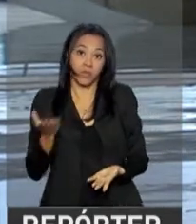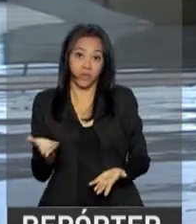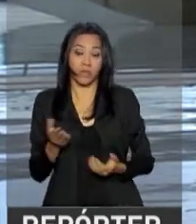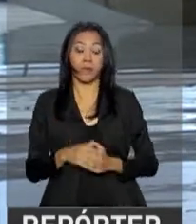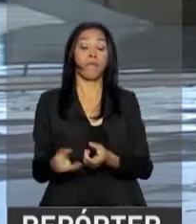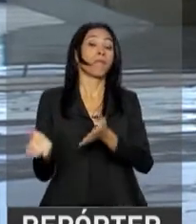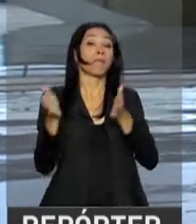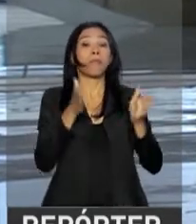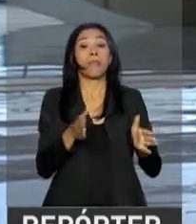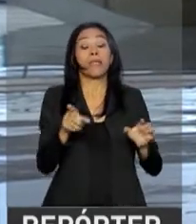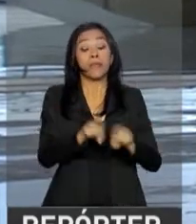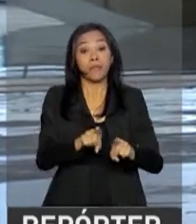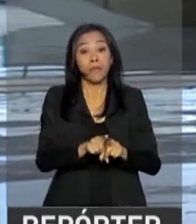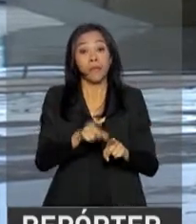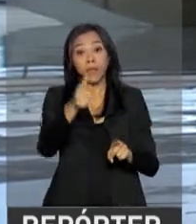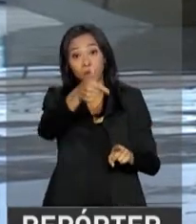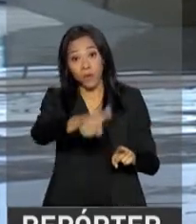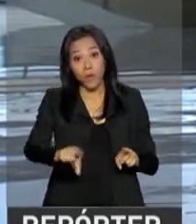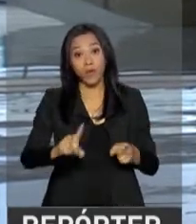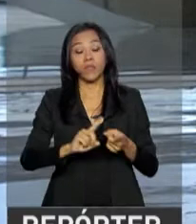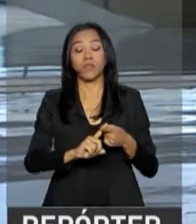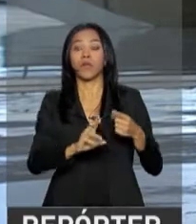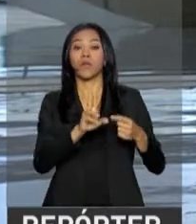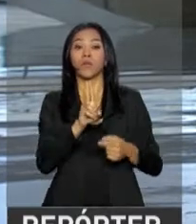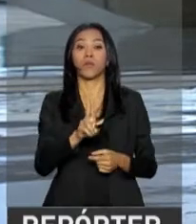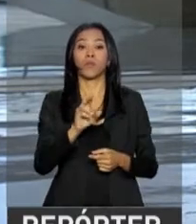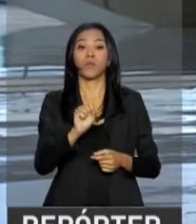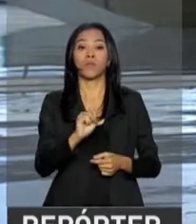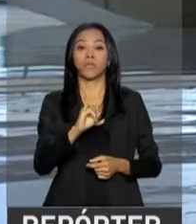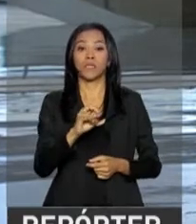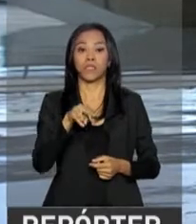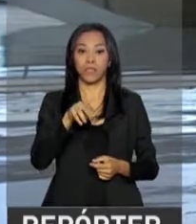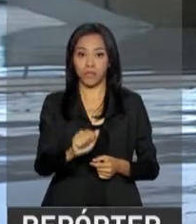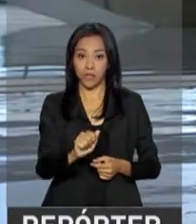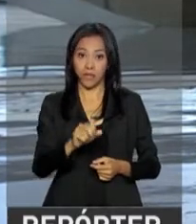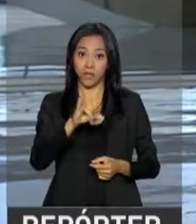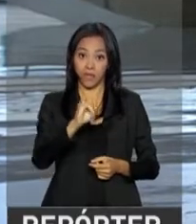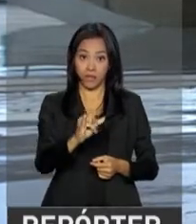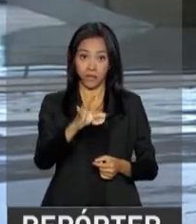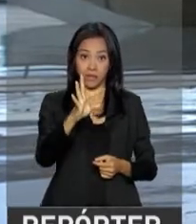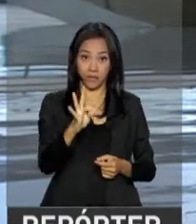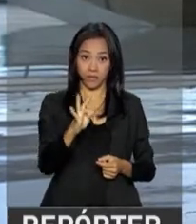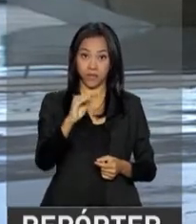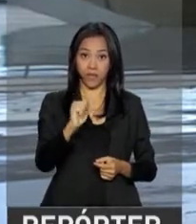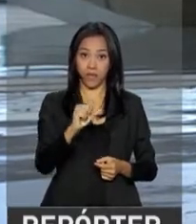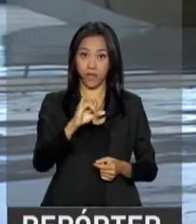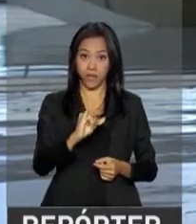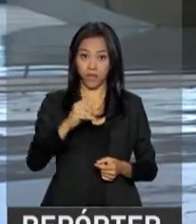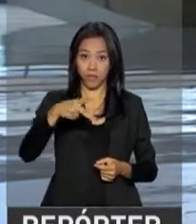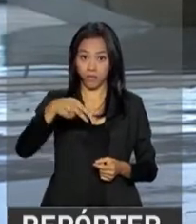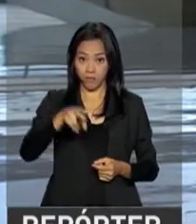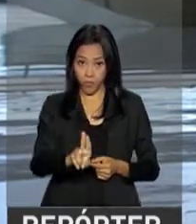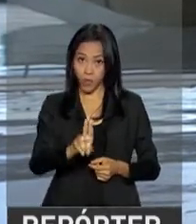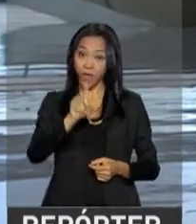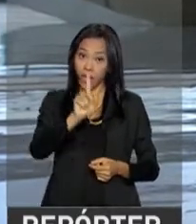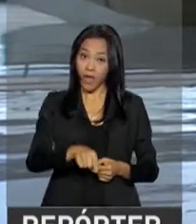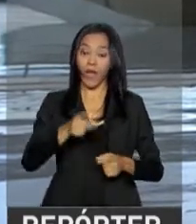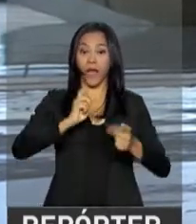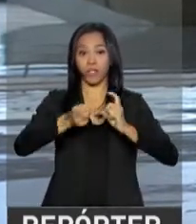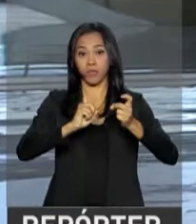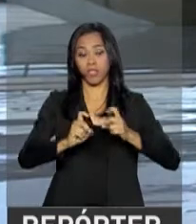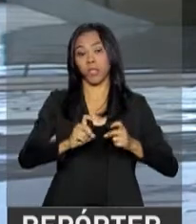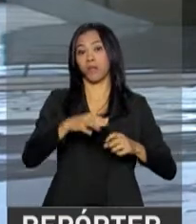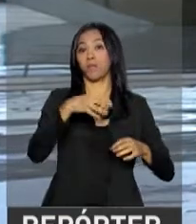da eletrobrás a usina hidrelétrica de itaipu que é administrada por brasil e paraguai e as usinas nucleares